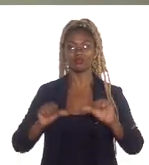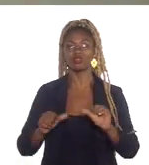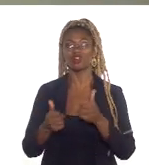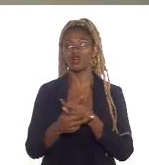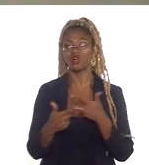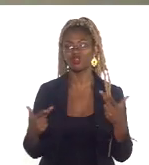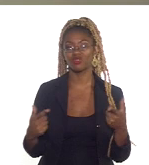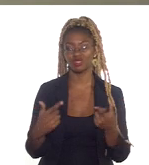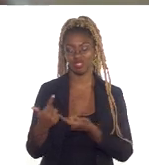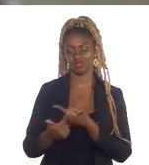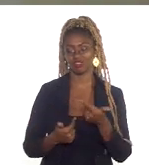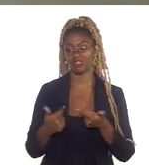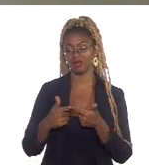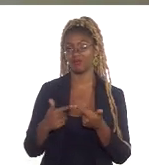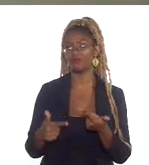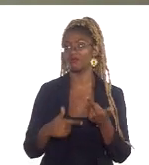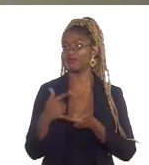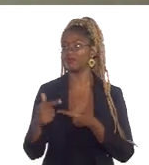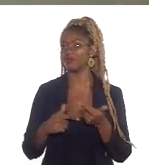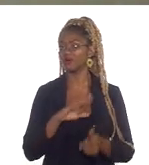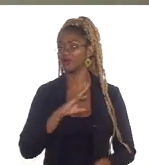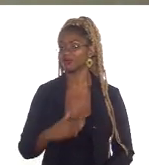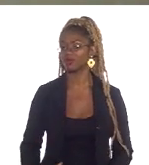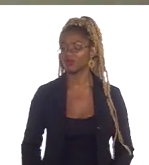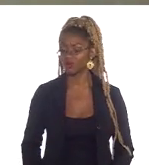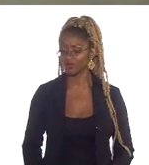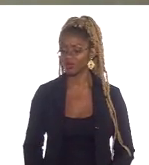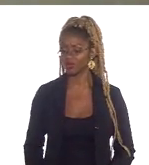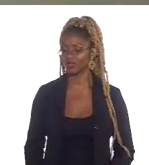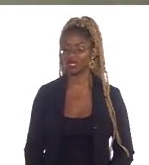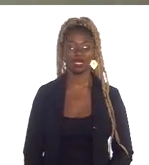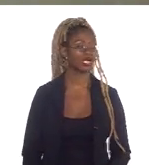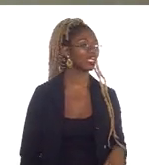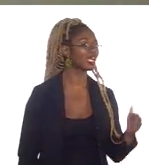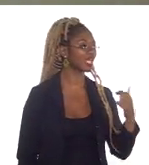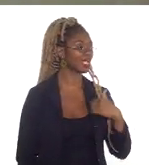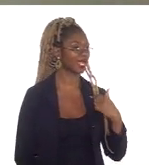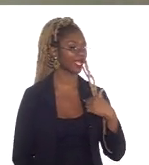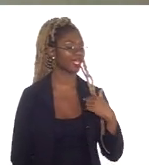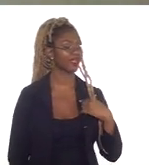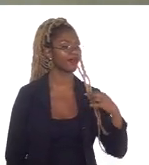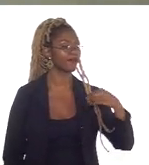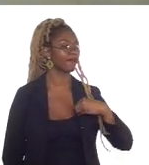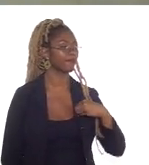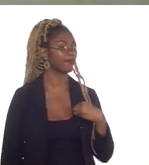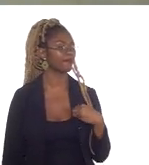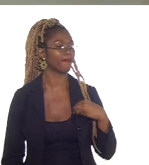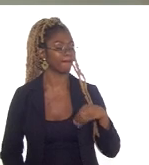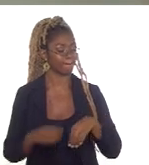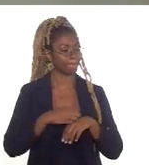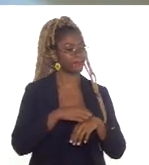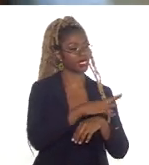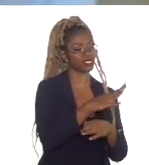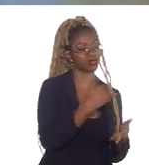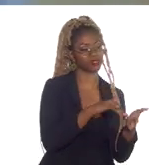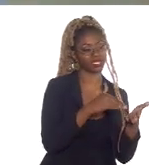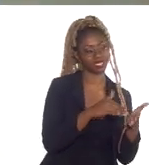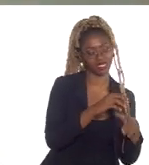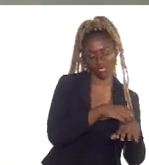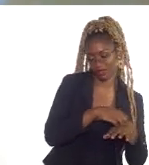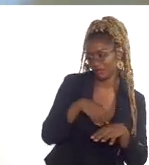serviço público é o depara. Fortunato manda para o subsecretário, que manda